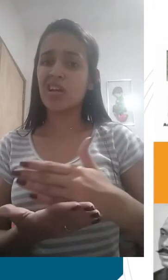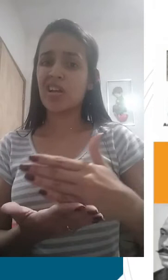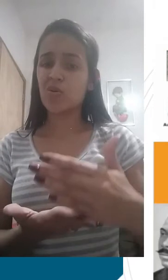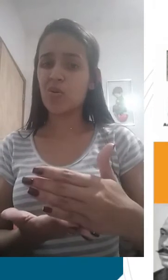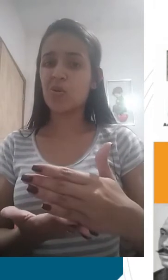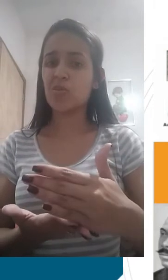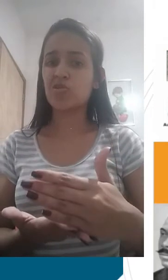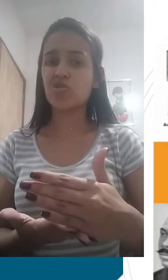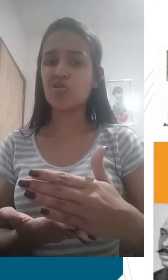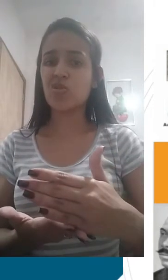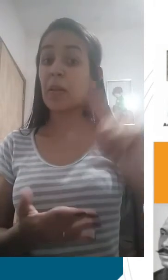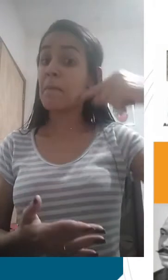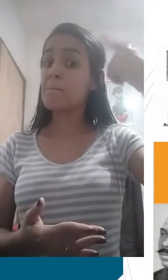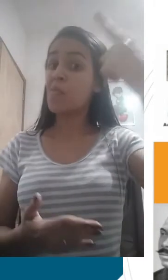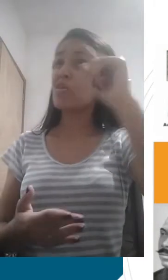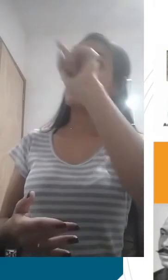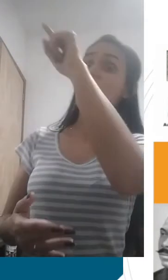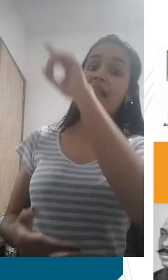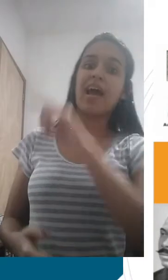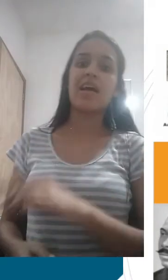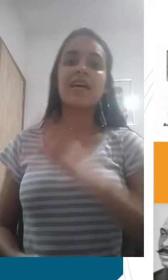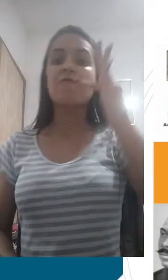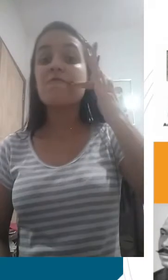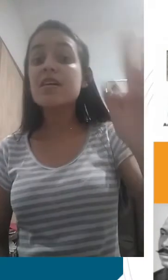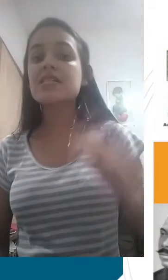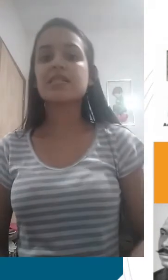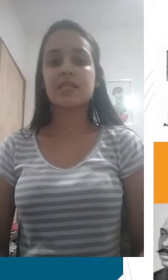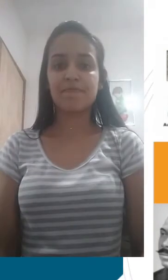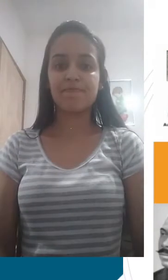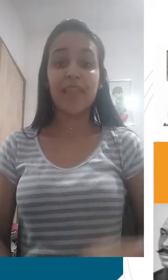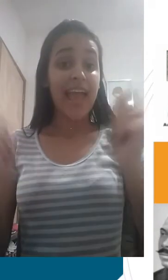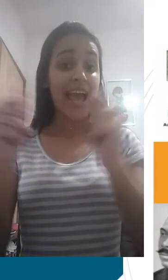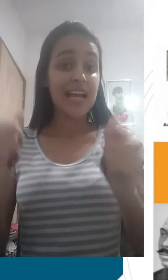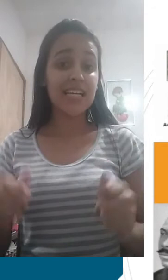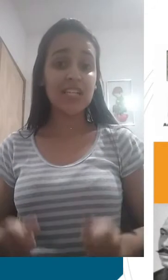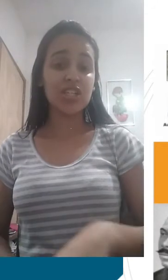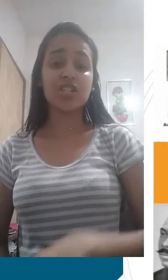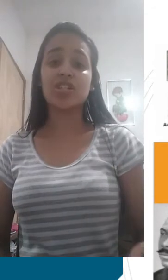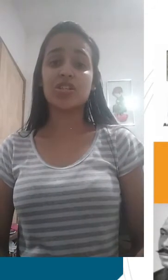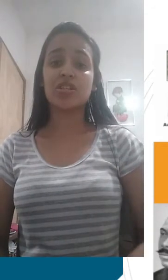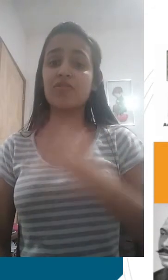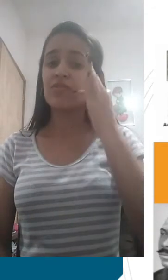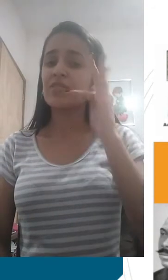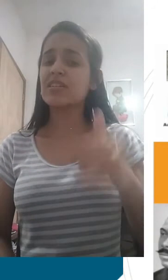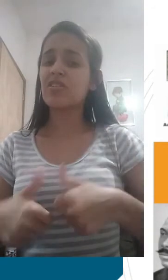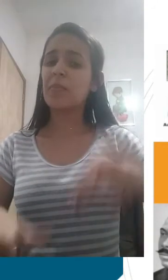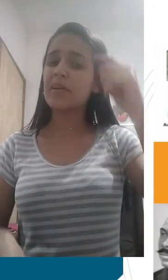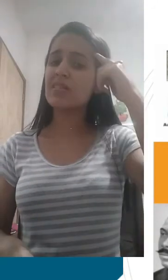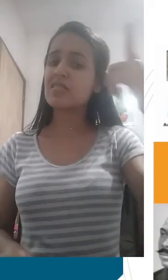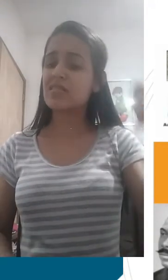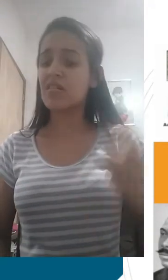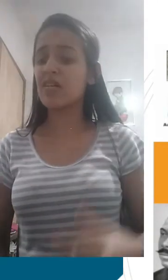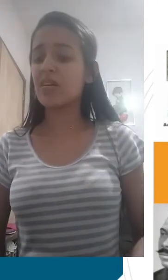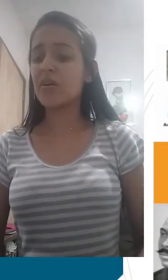movimento começar na França, em uma época em que os artistas franceses estavam reflexivos acerca das